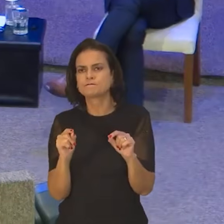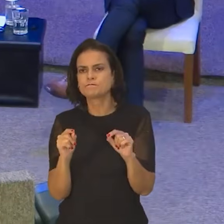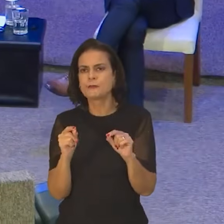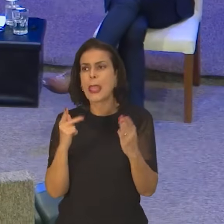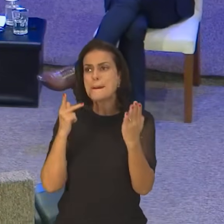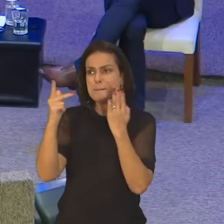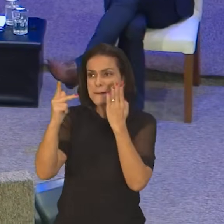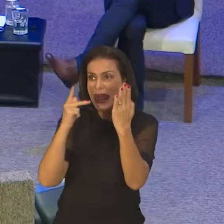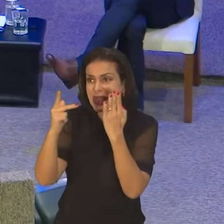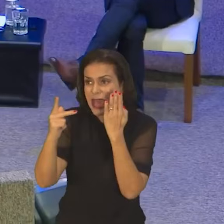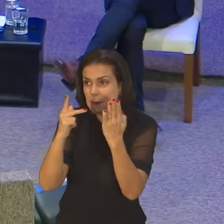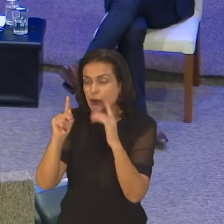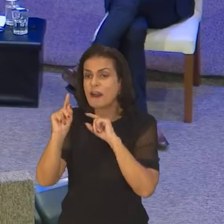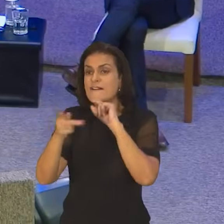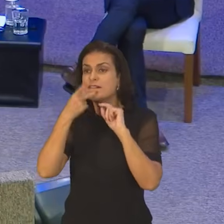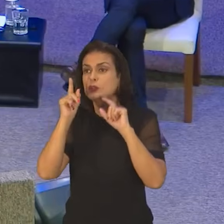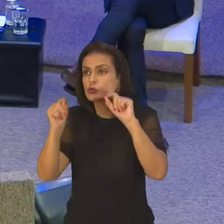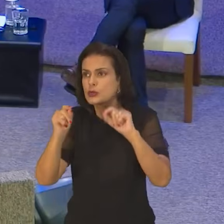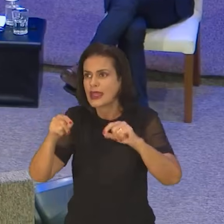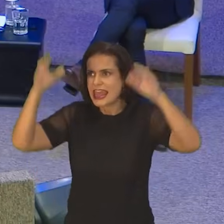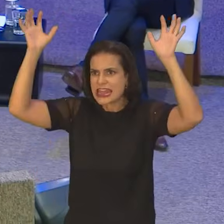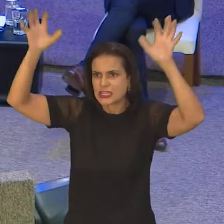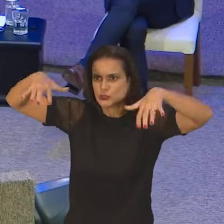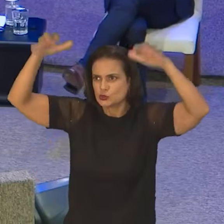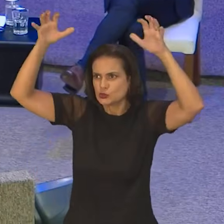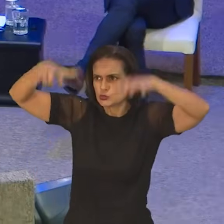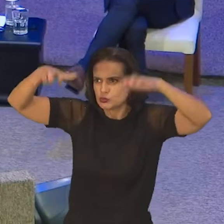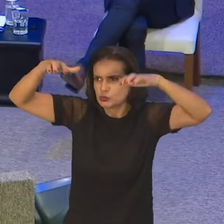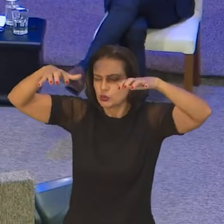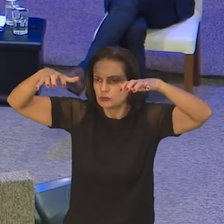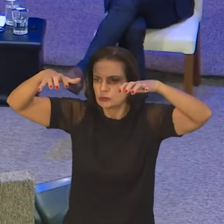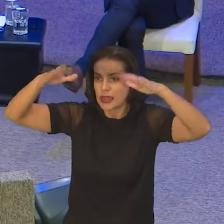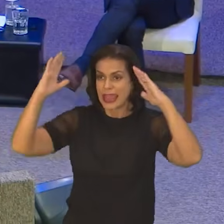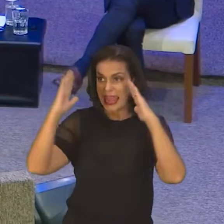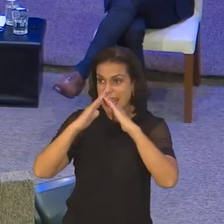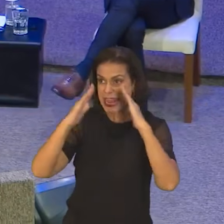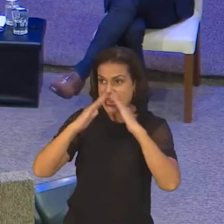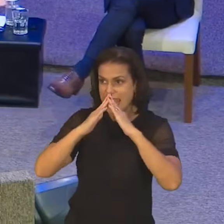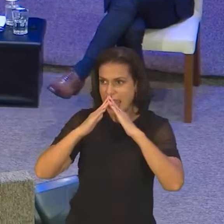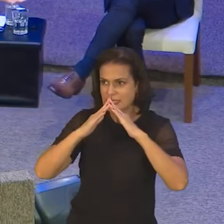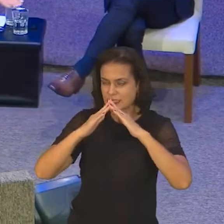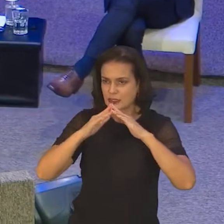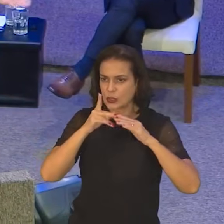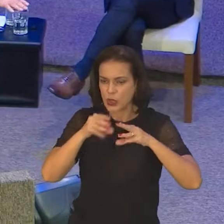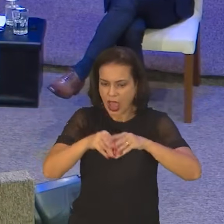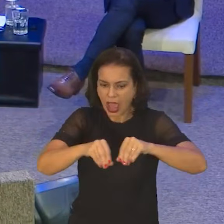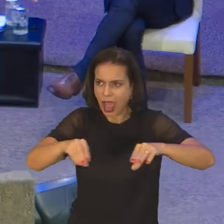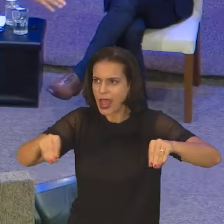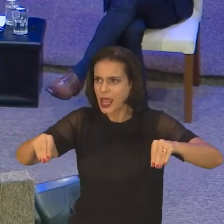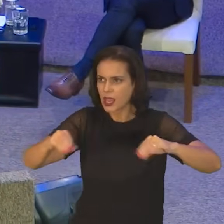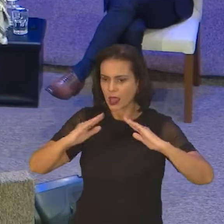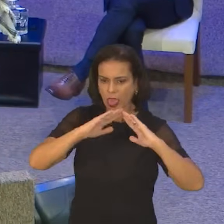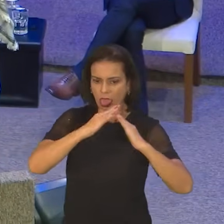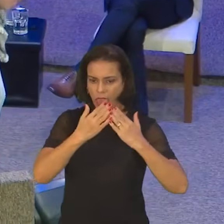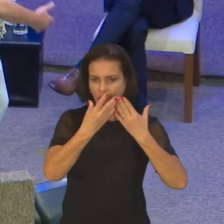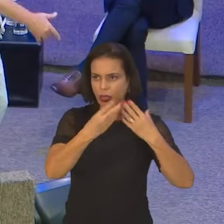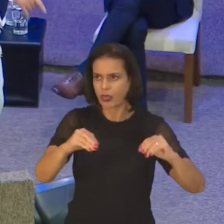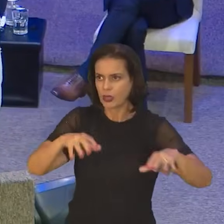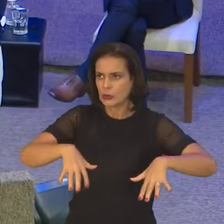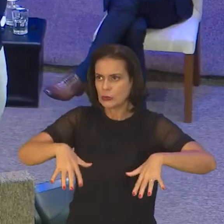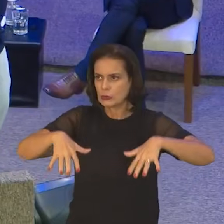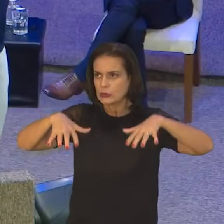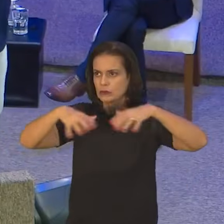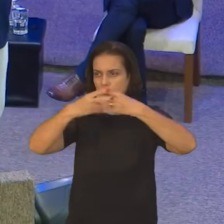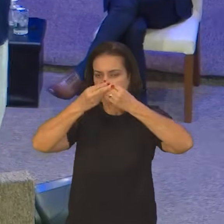parábola, sobre a tempestade? Aquela casa que está construída em cima da areia, passa a tempestade,